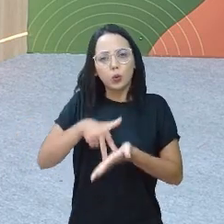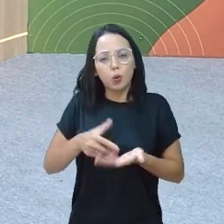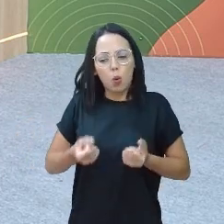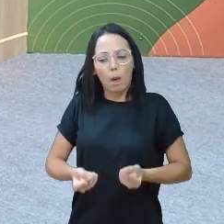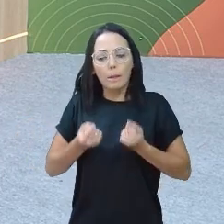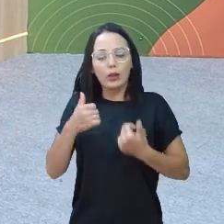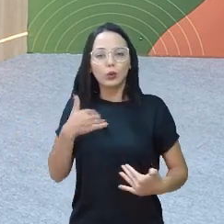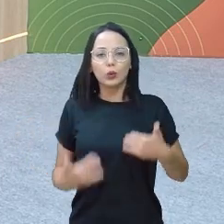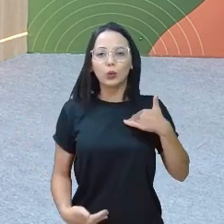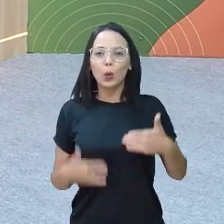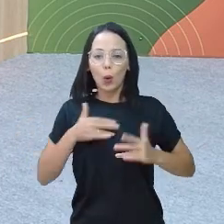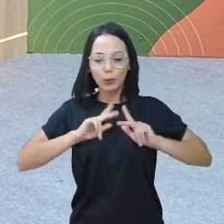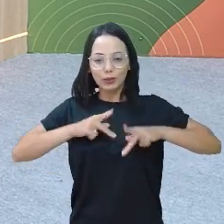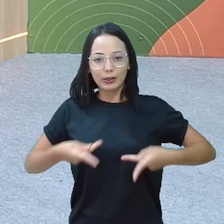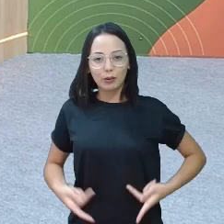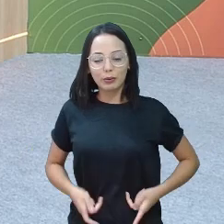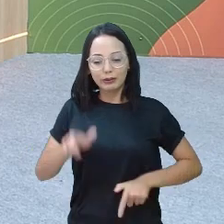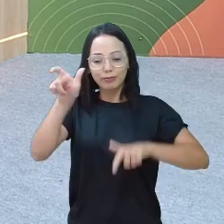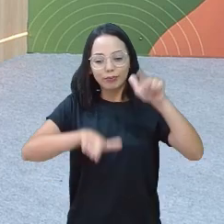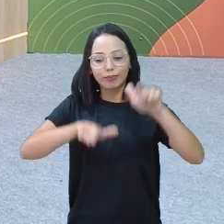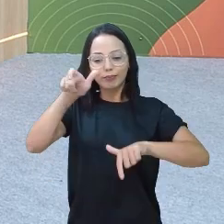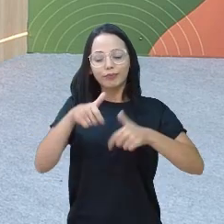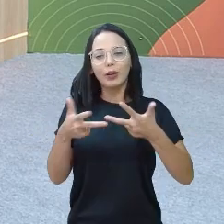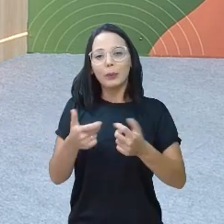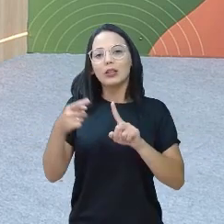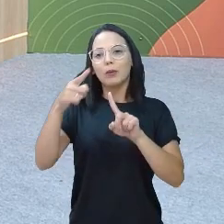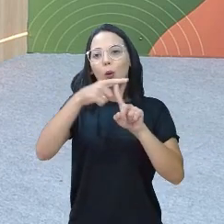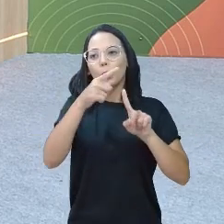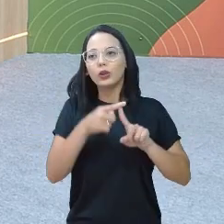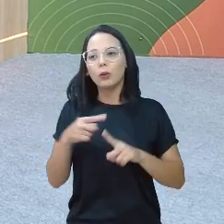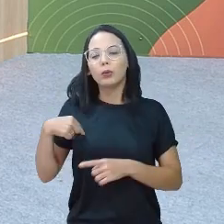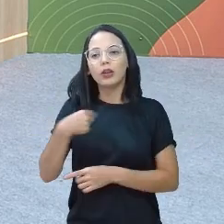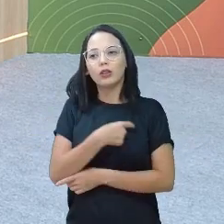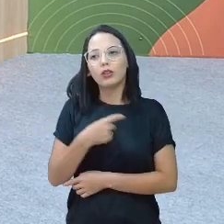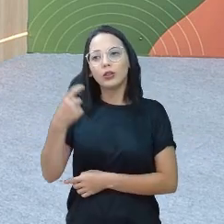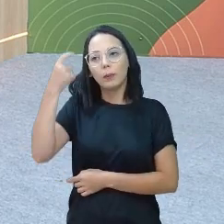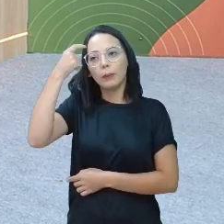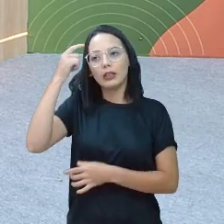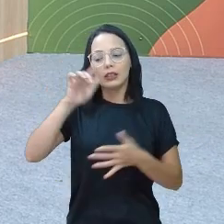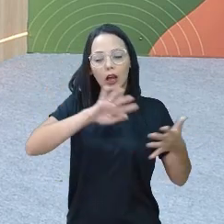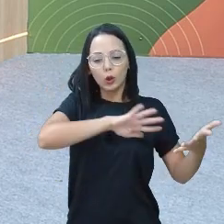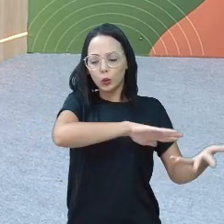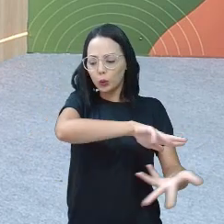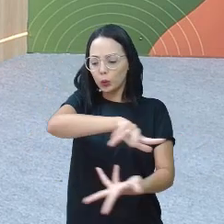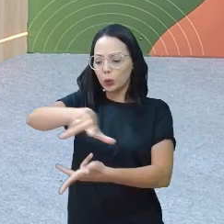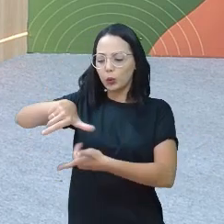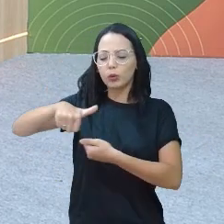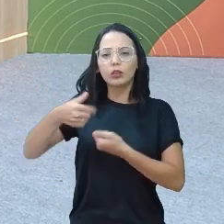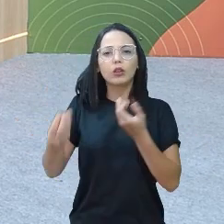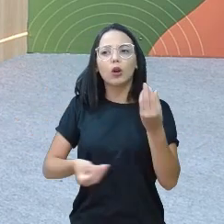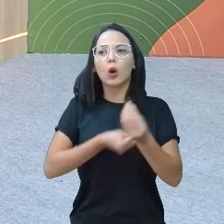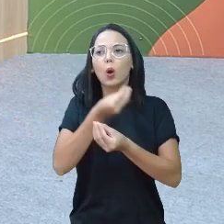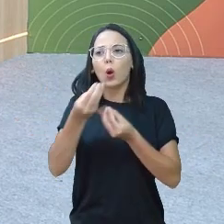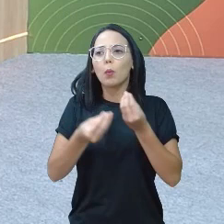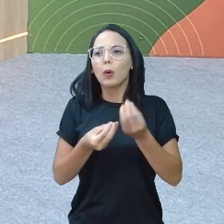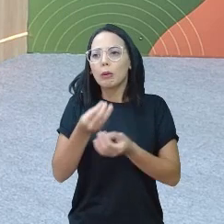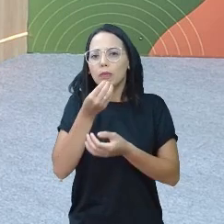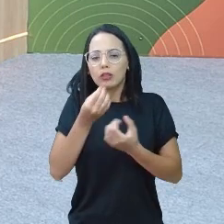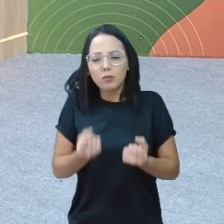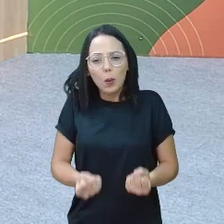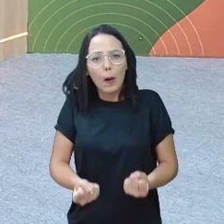sobre a Terra. Então, percebe esse tipo de situação que faz a gente pensar no universo. Como é que uma coisa